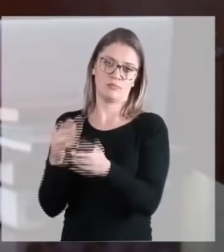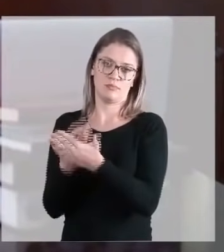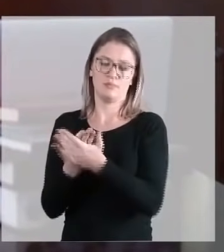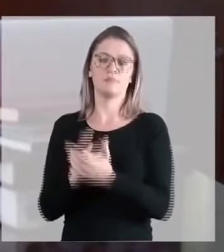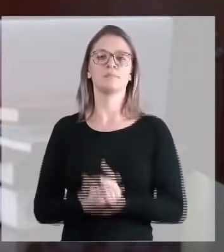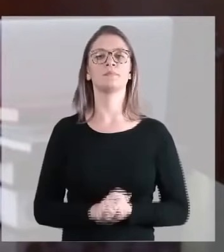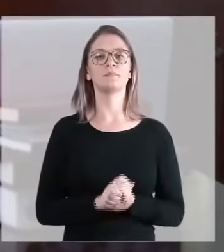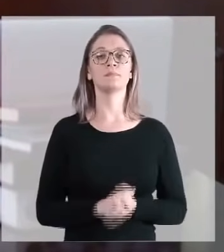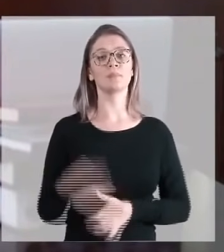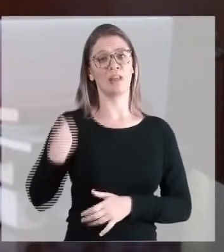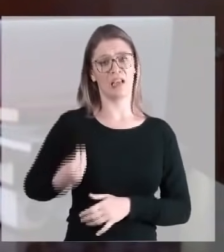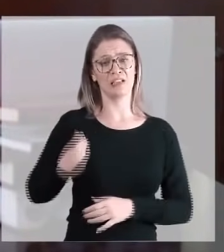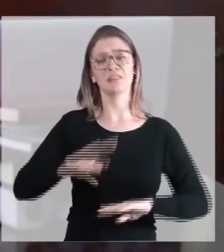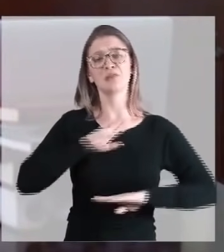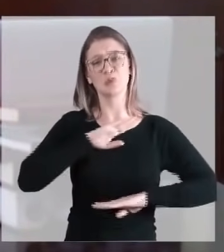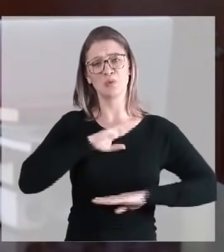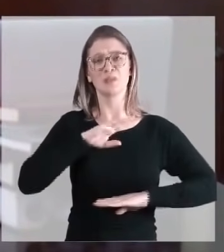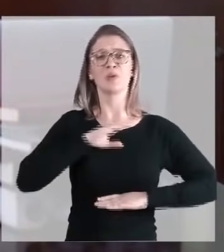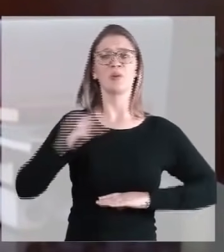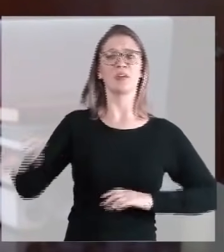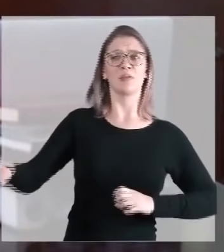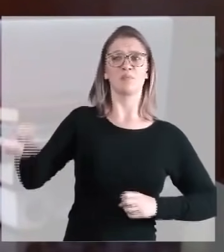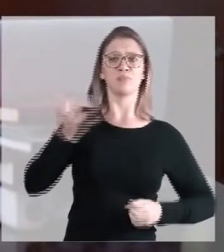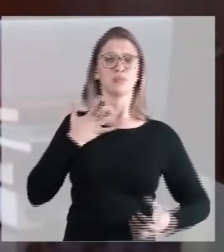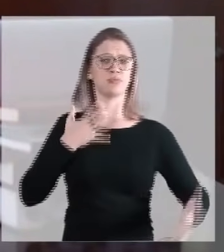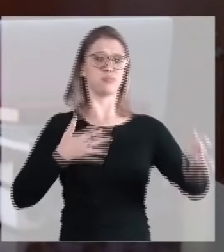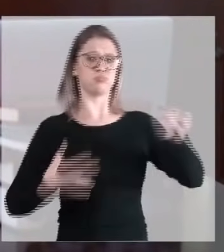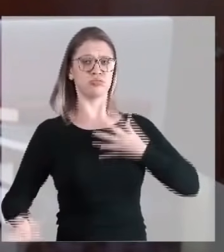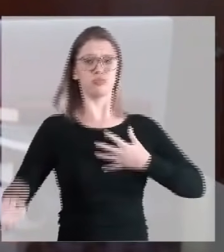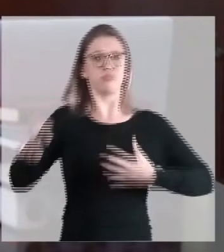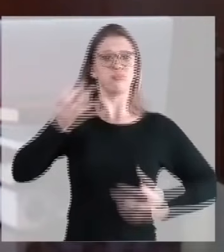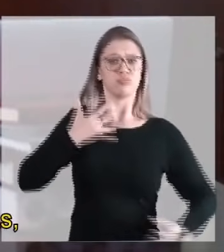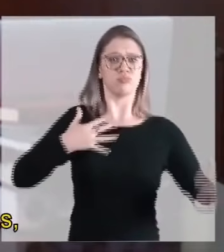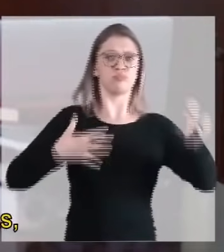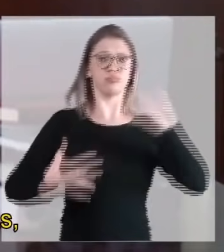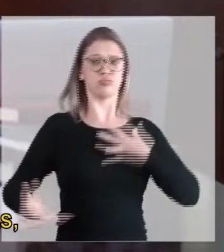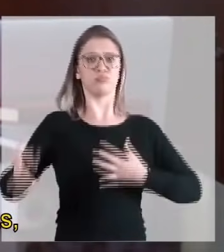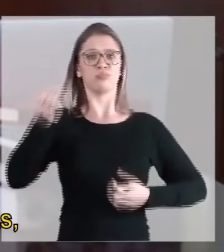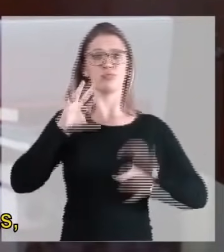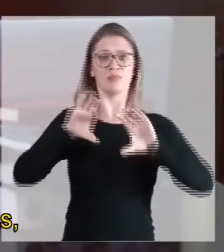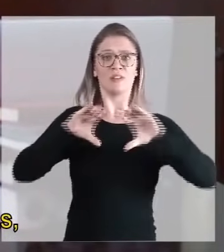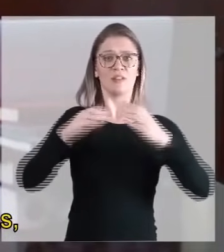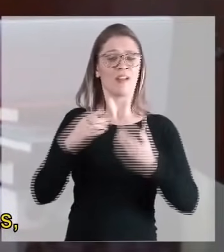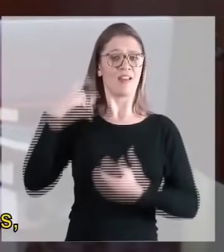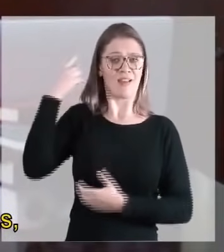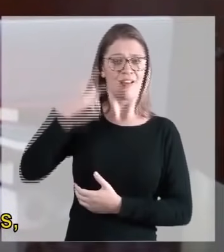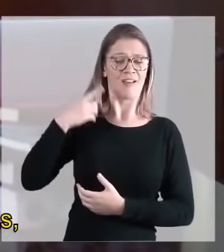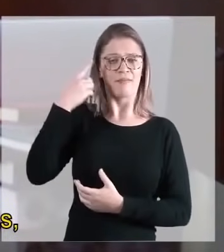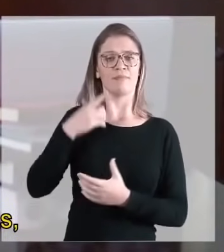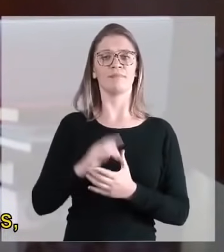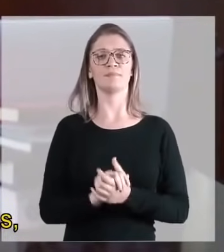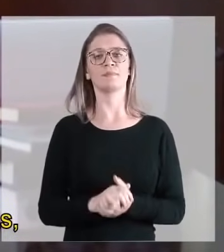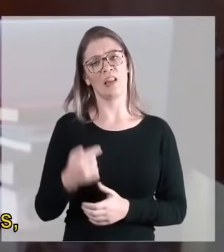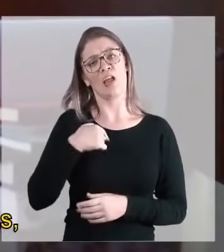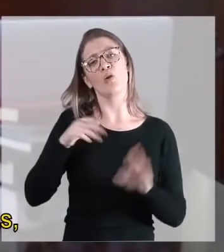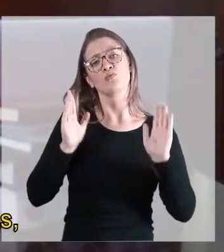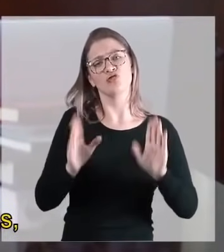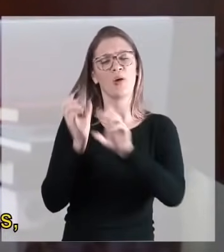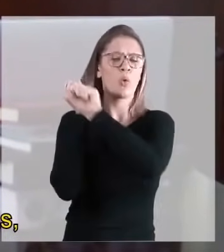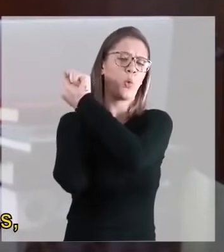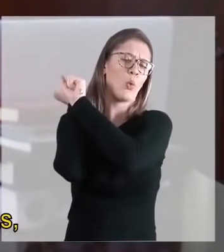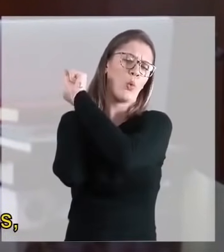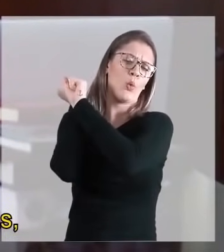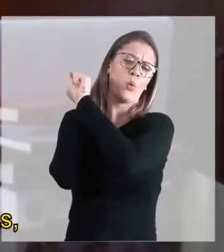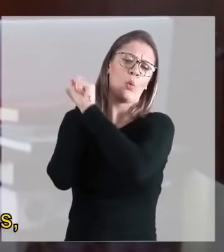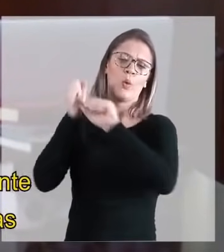alguns outros casos que chegaram também para nós no Gabinete 8 da Assembleia Legislativa. Como eu tenho uma atuação de longos anos,